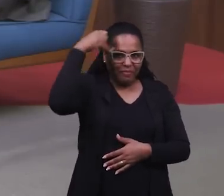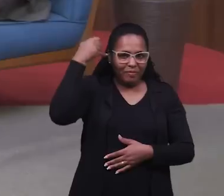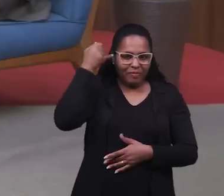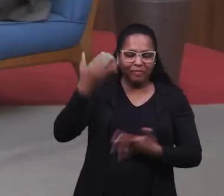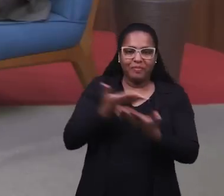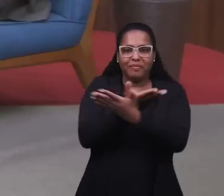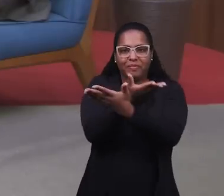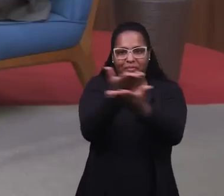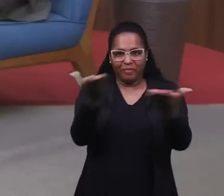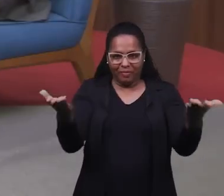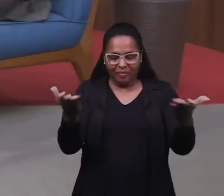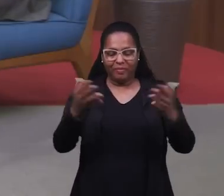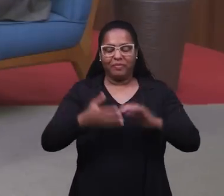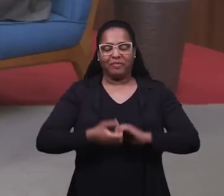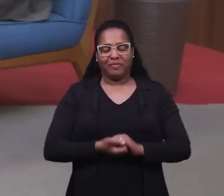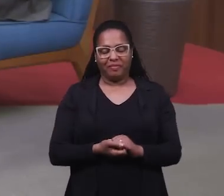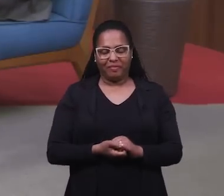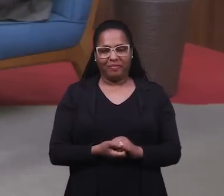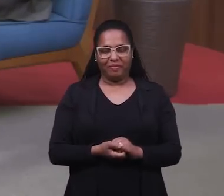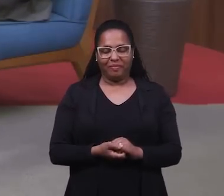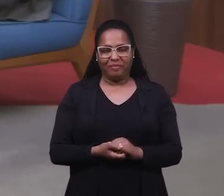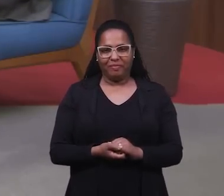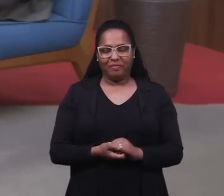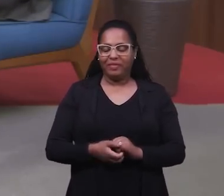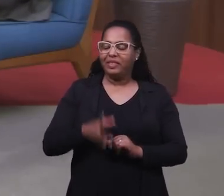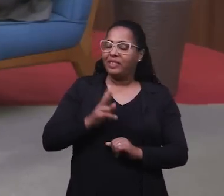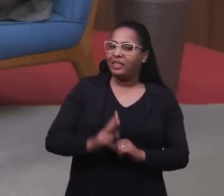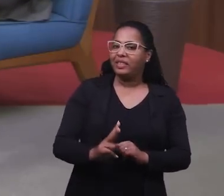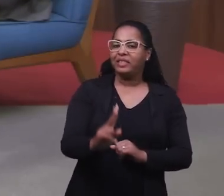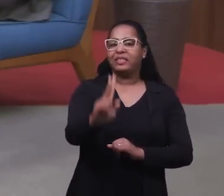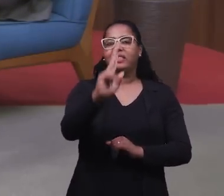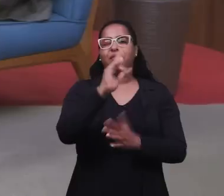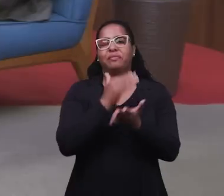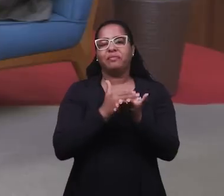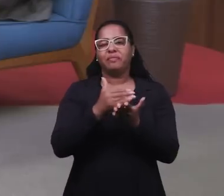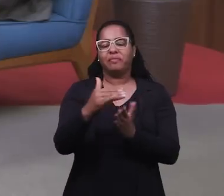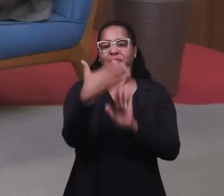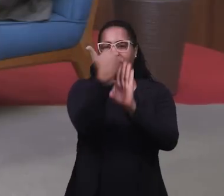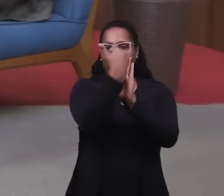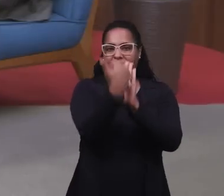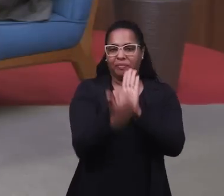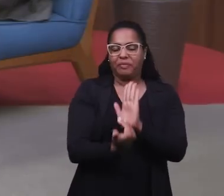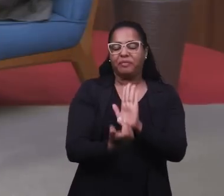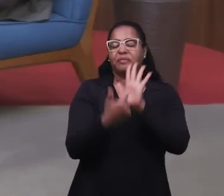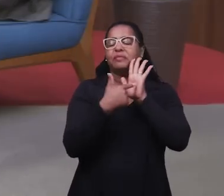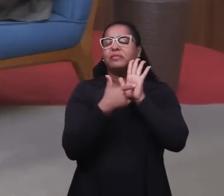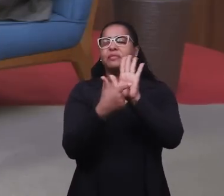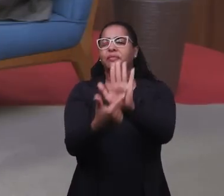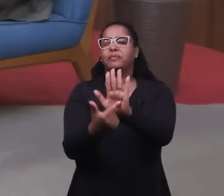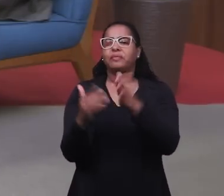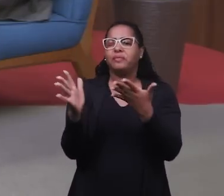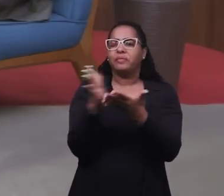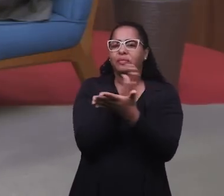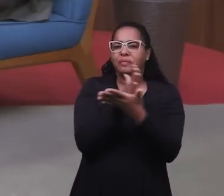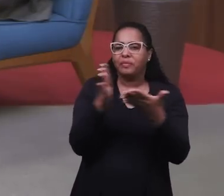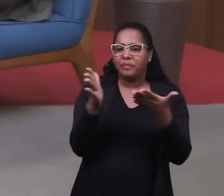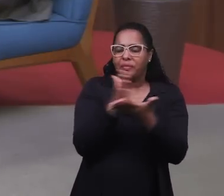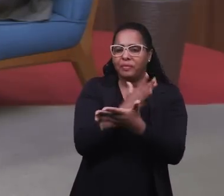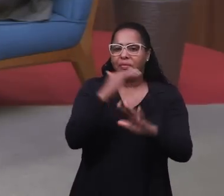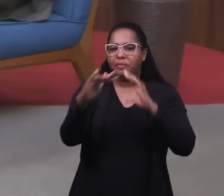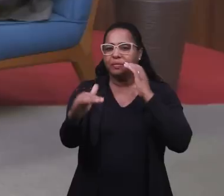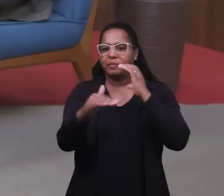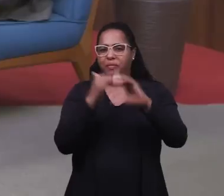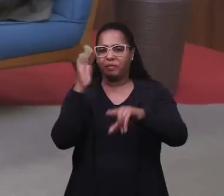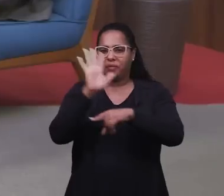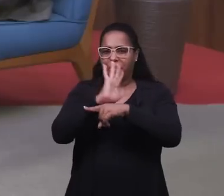e a todos. Vamos lá, a gente sempre no início desse quadro, a gente traz algumas